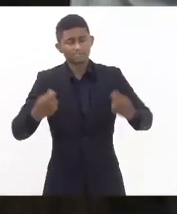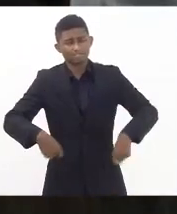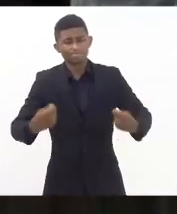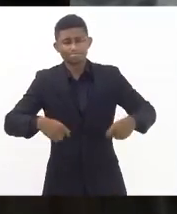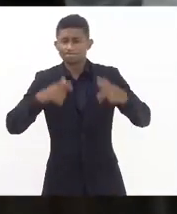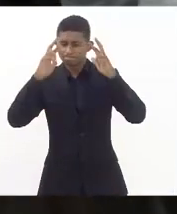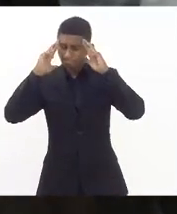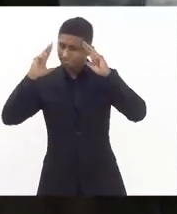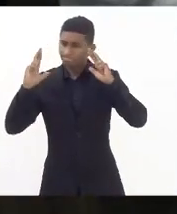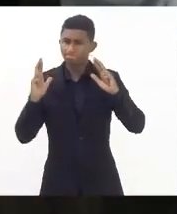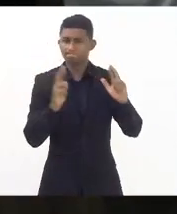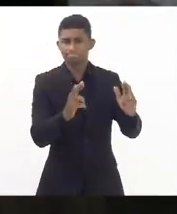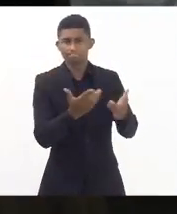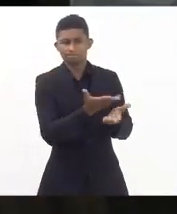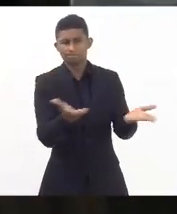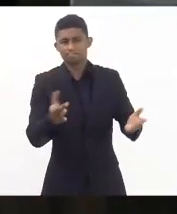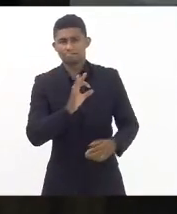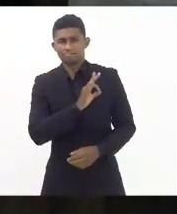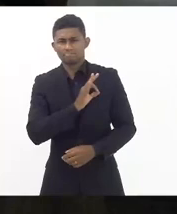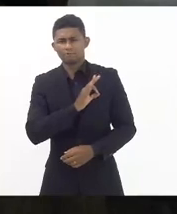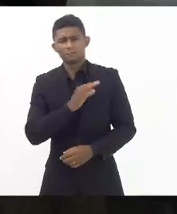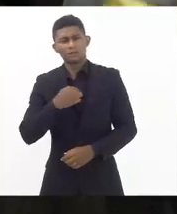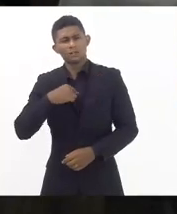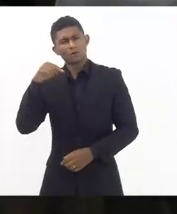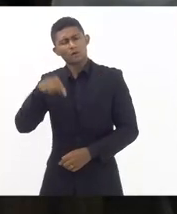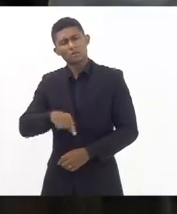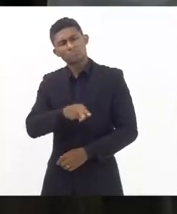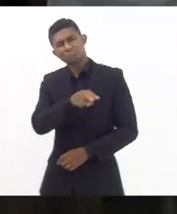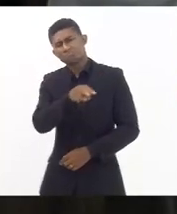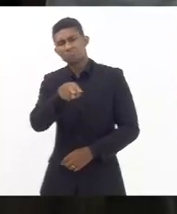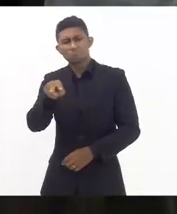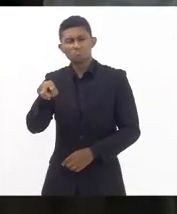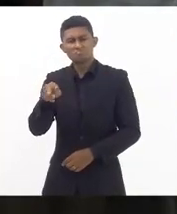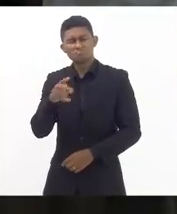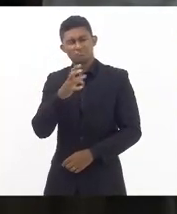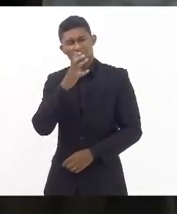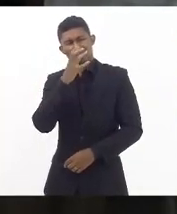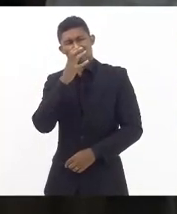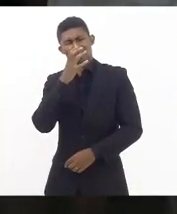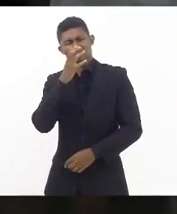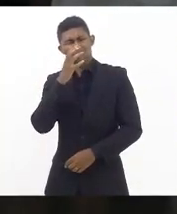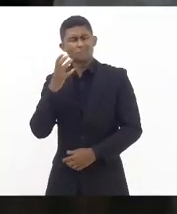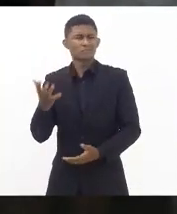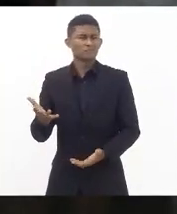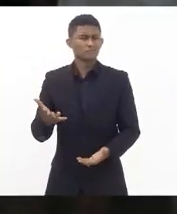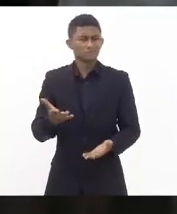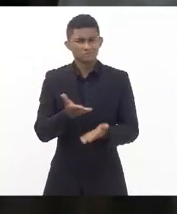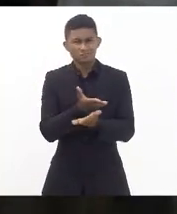senhor presidente, muito me admira aqui muitos deputados